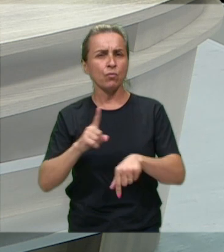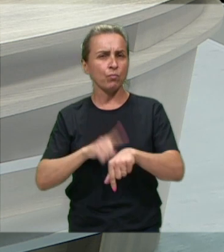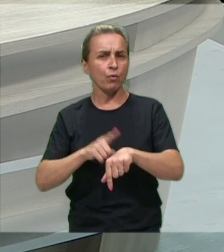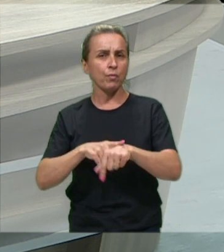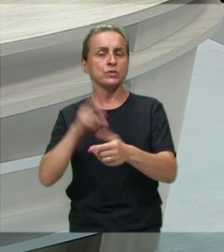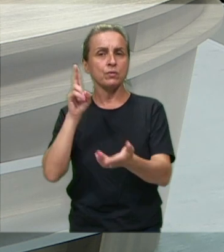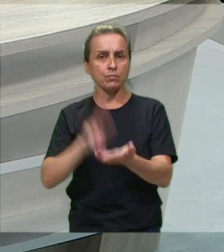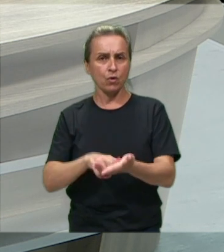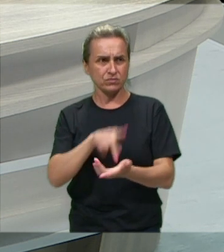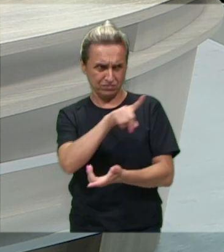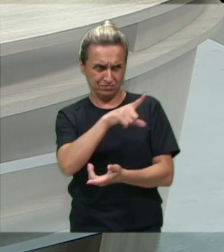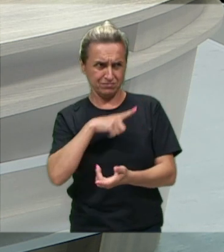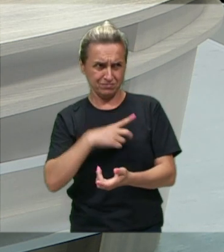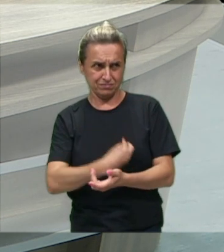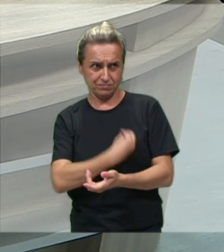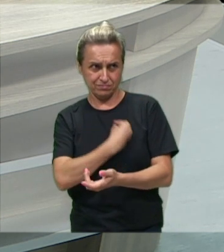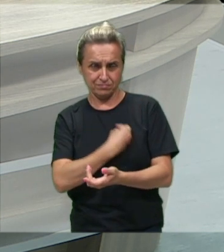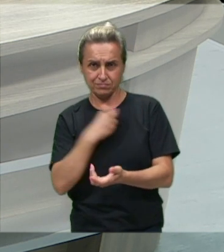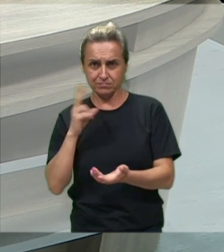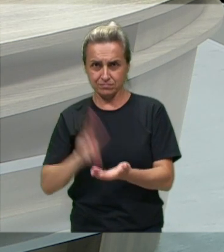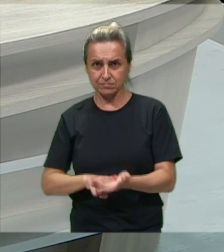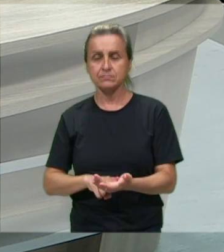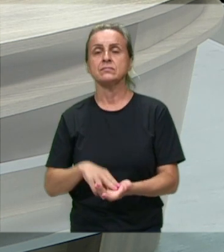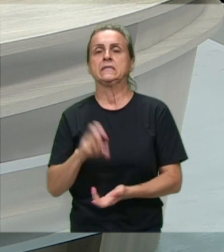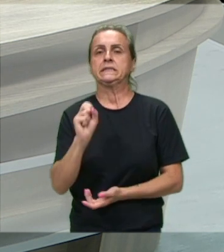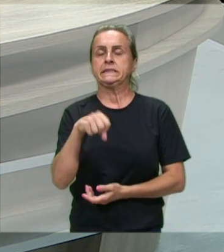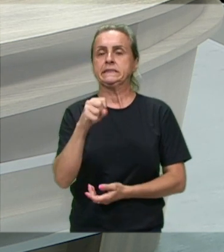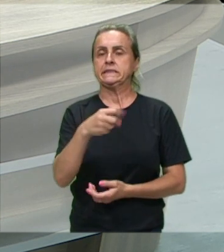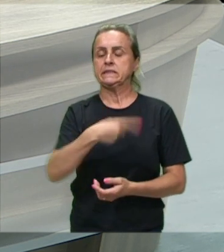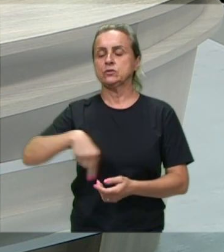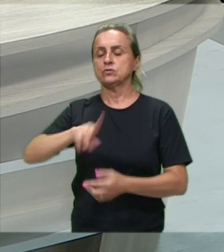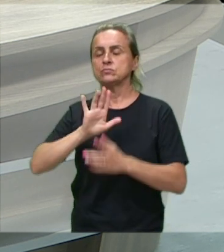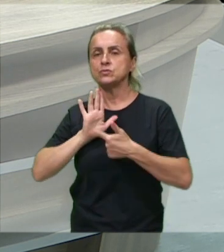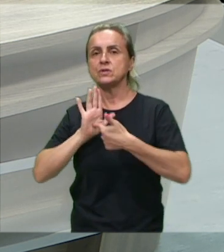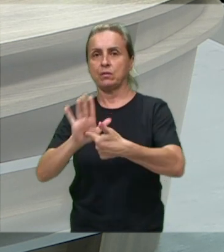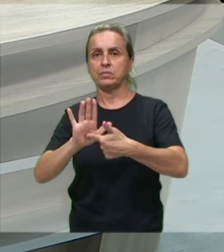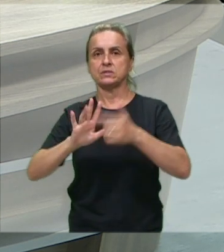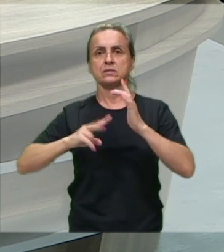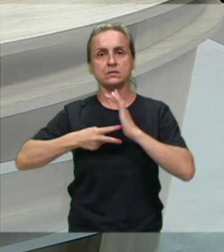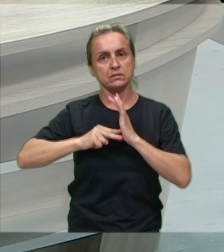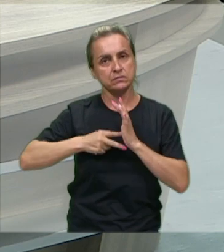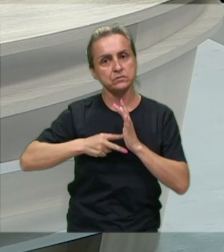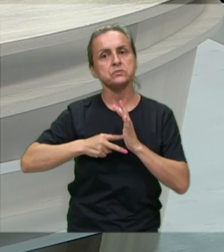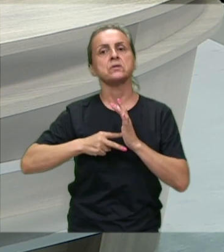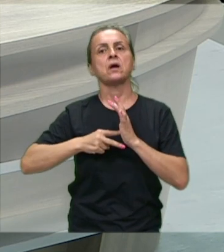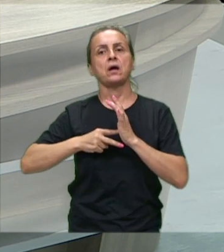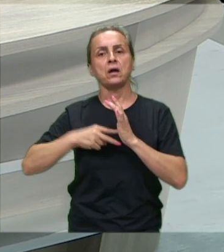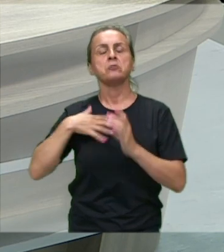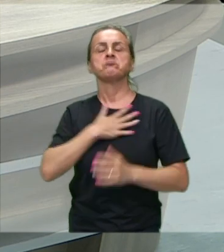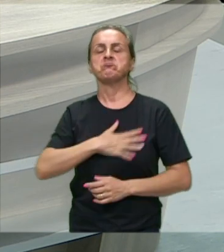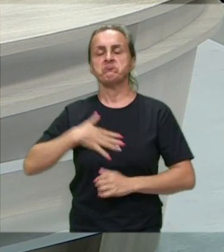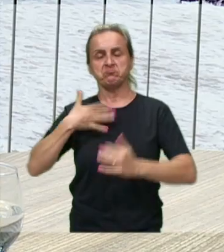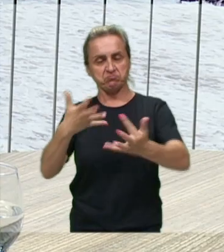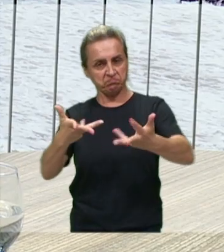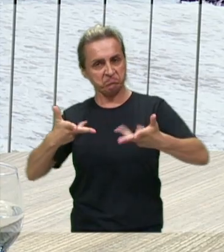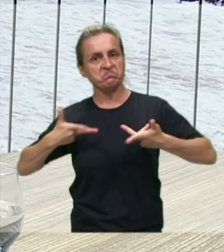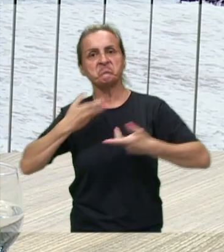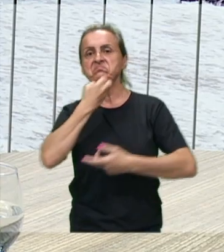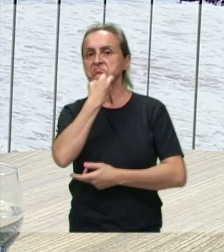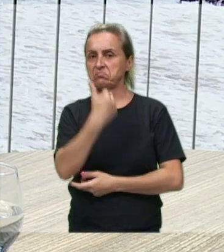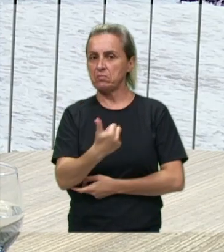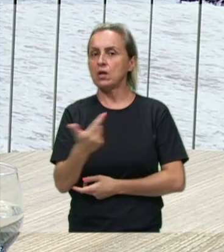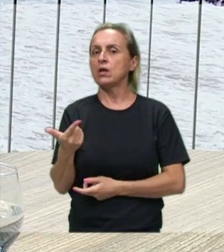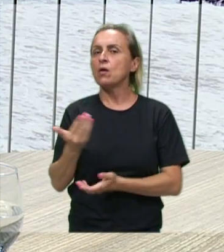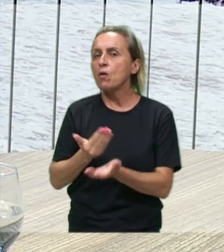lá representar a nossa cidade, o nosso sindicato, acho que muito bem. Acho que foi muito bem recebido também. Ele começou a entender a